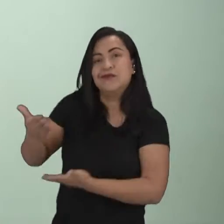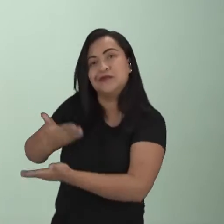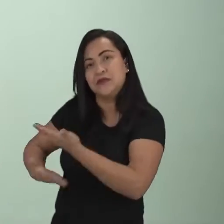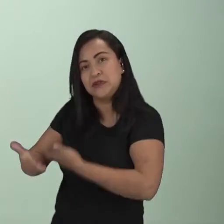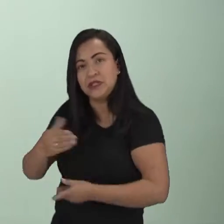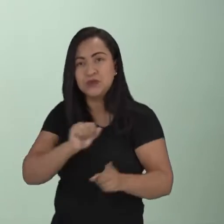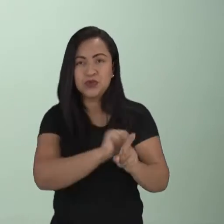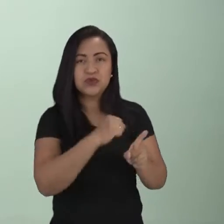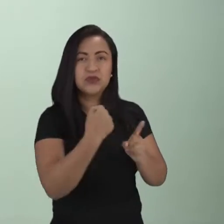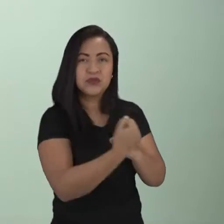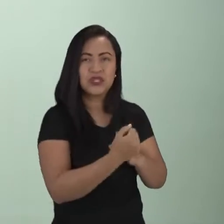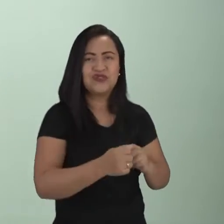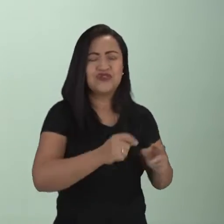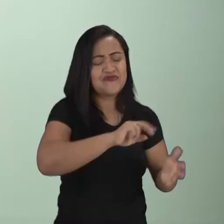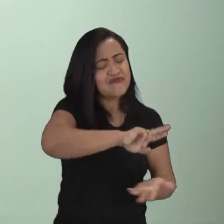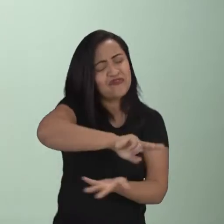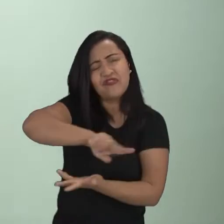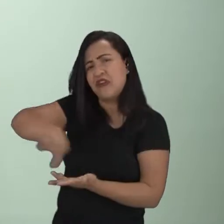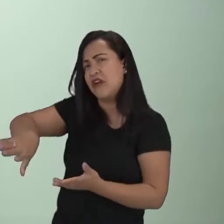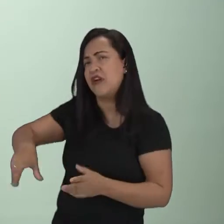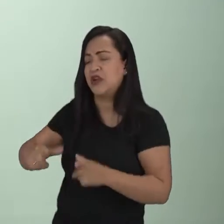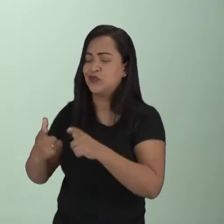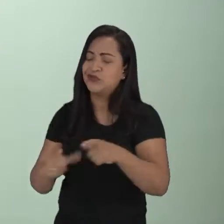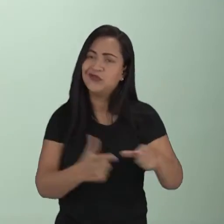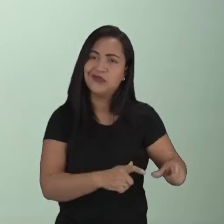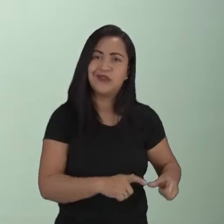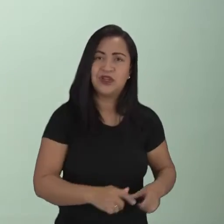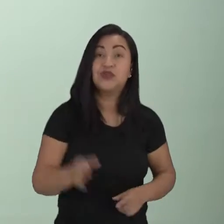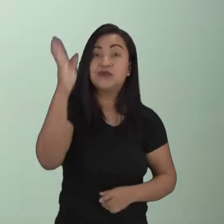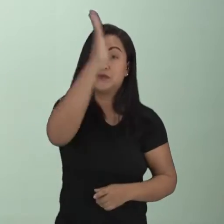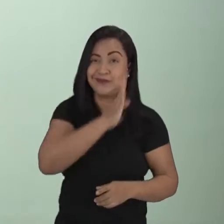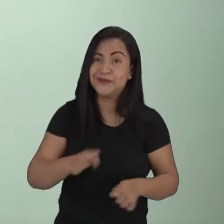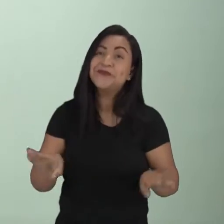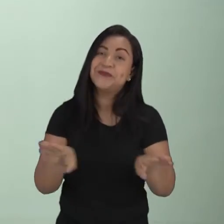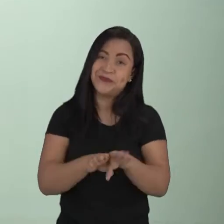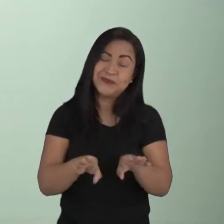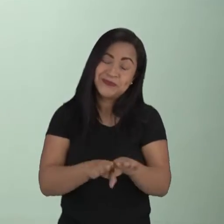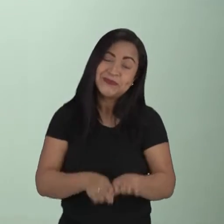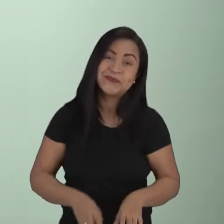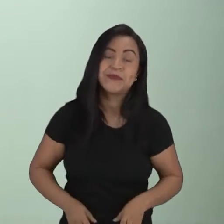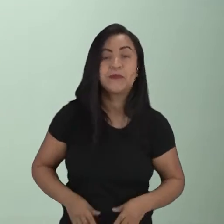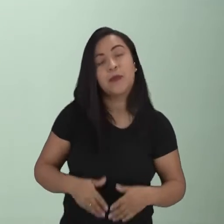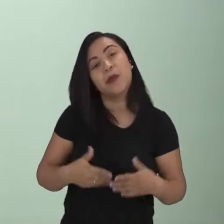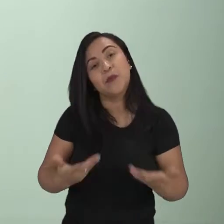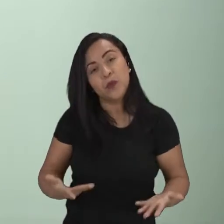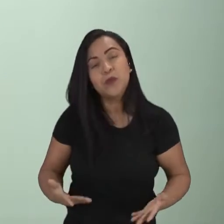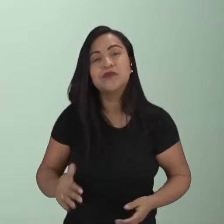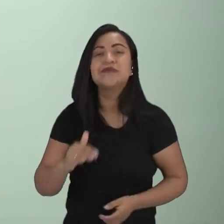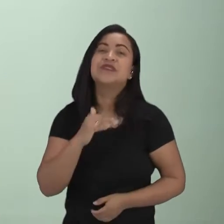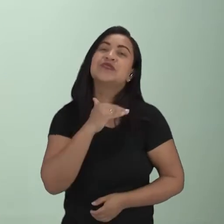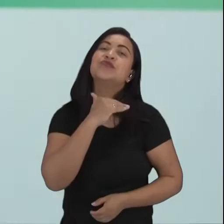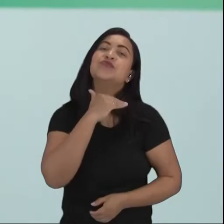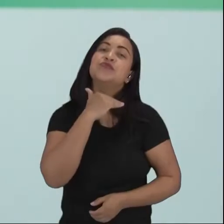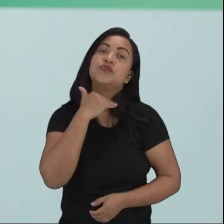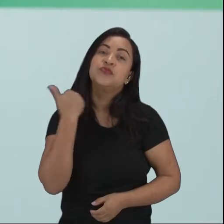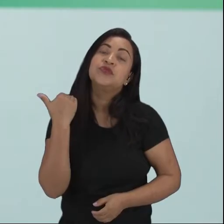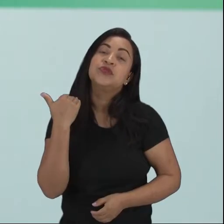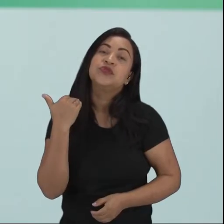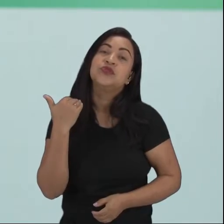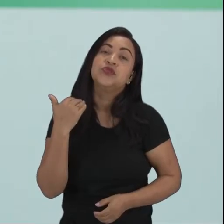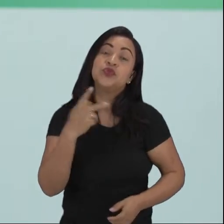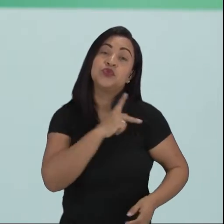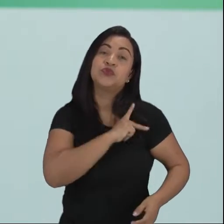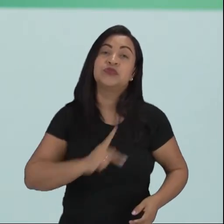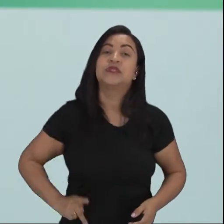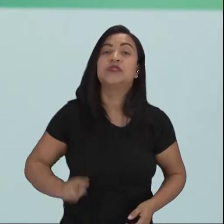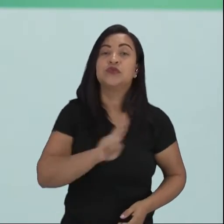várias localidades, até mesmo do Brasil, né? Nós temos relatos aí do Brasil, por conta aí da morte do presidente Rodrigues